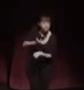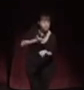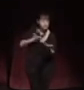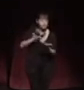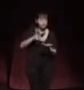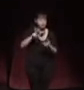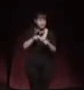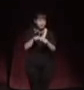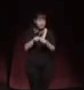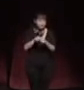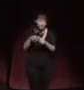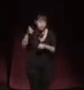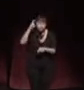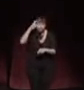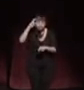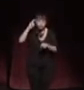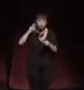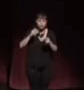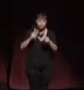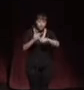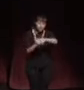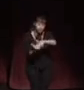acompanhado da cultura de afeto,